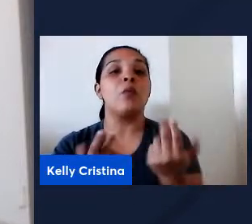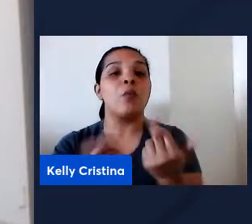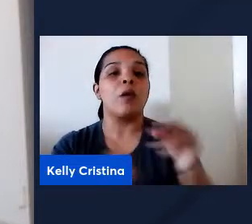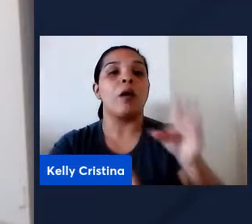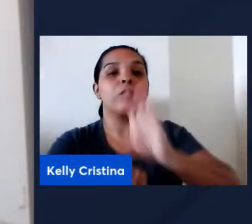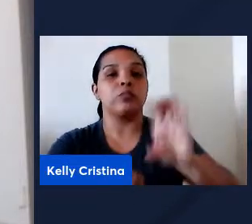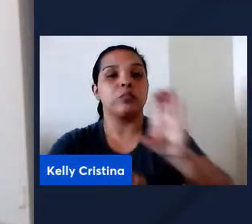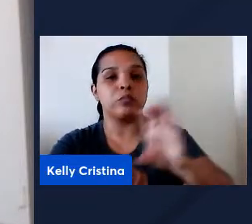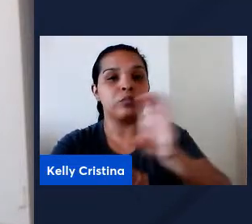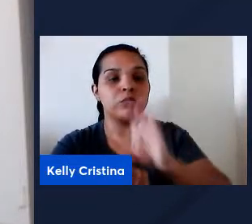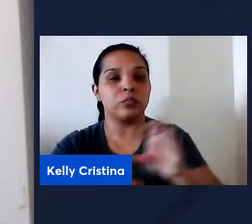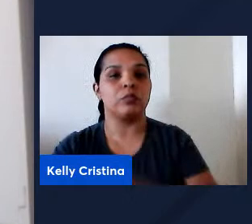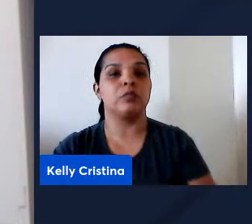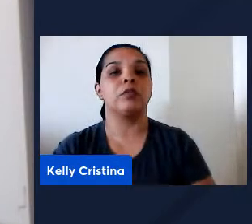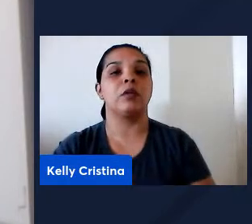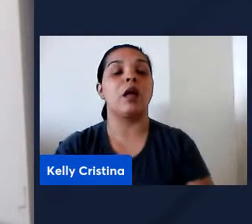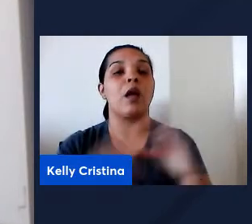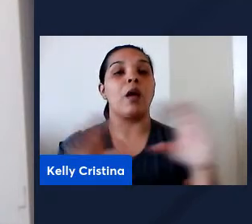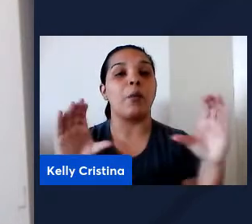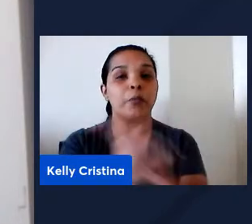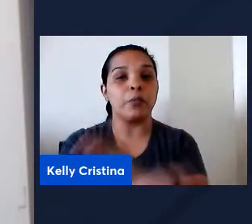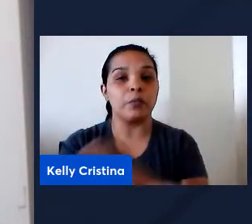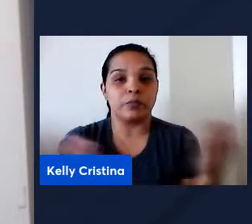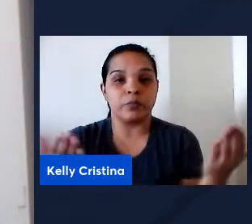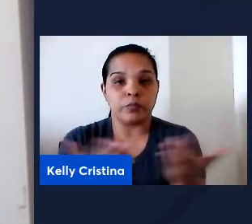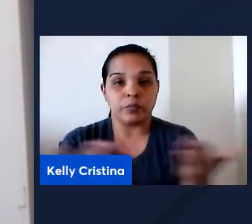Para concluir esse momento,